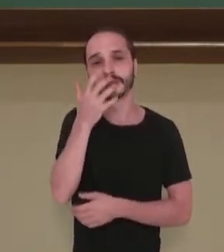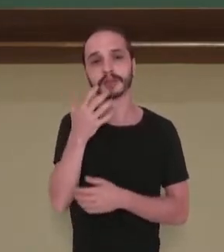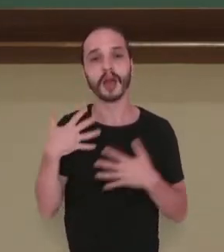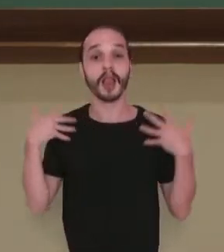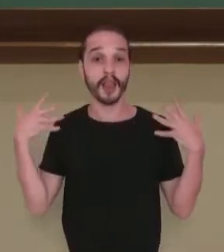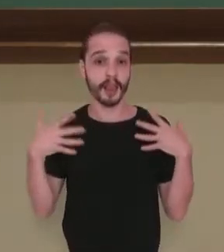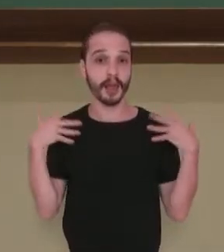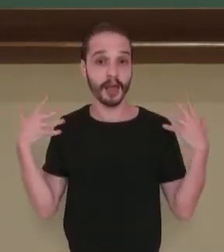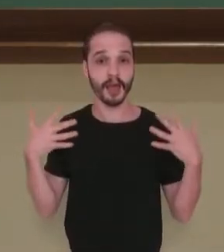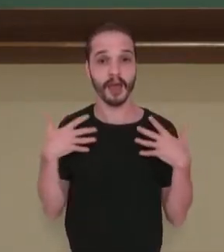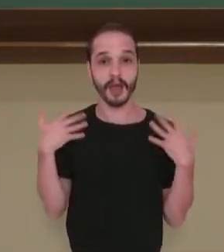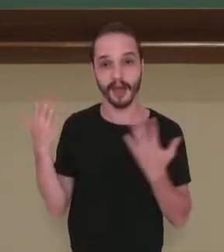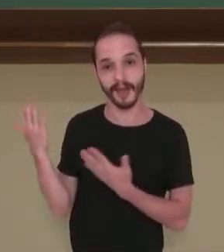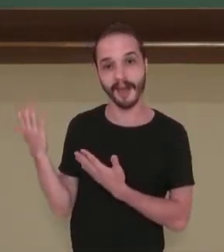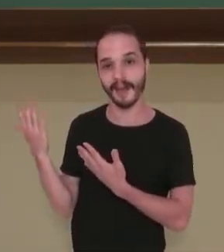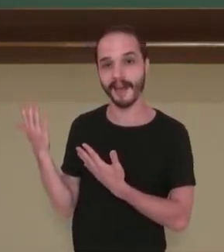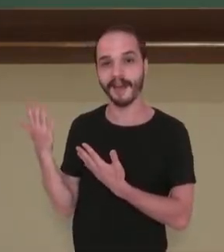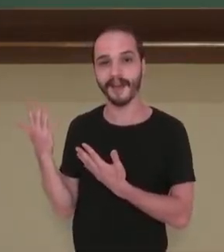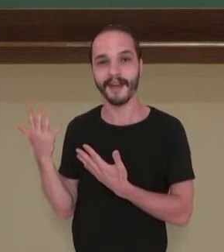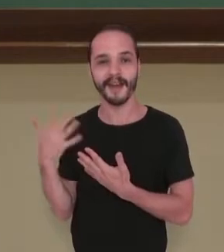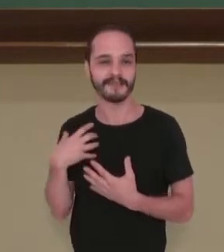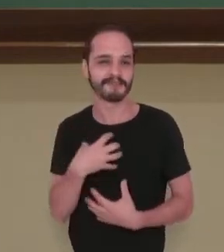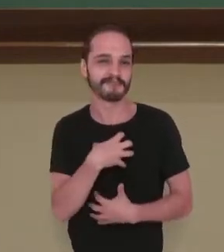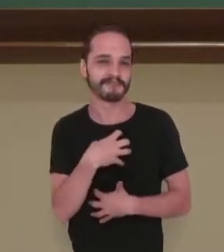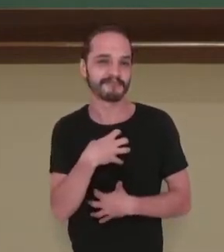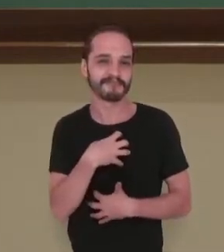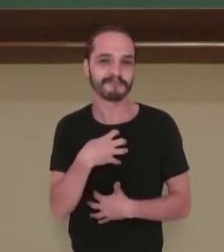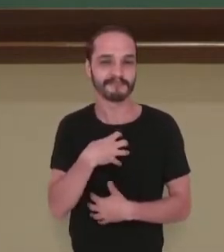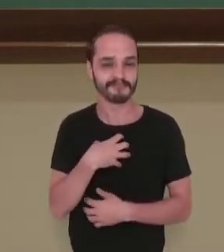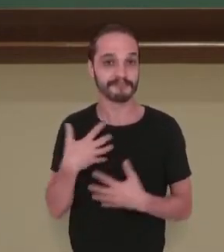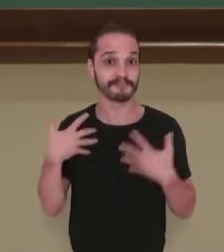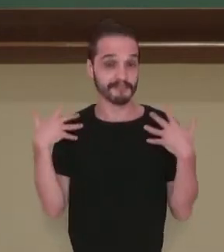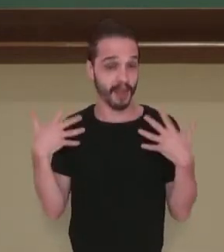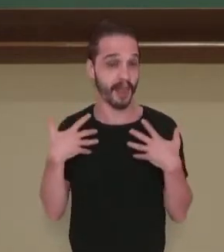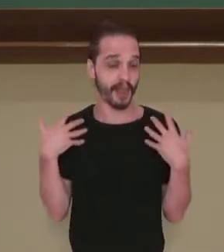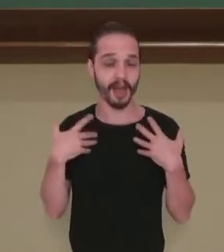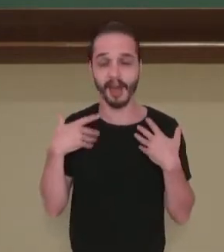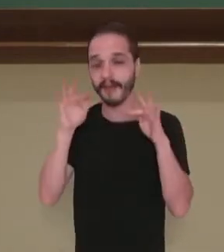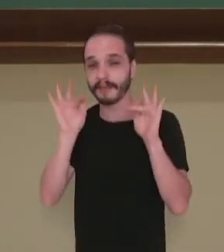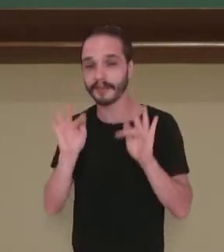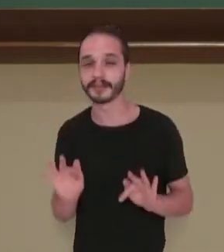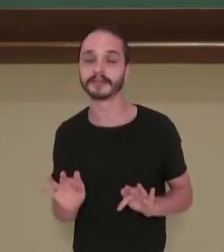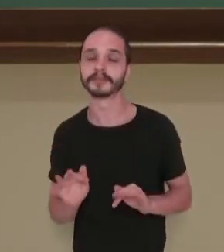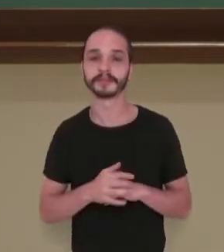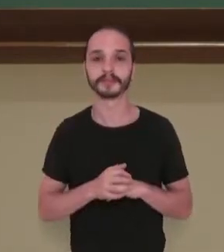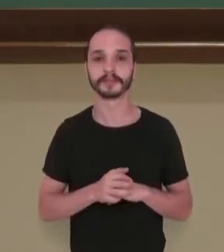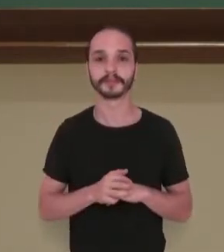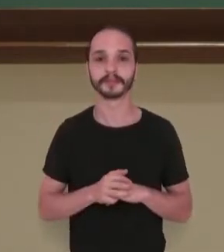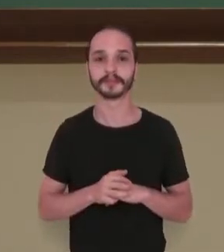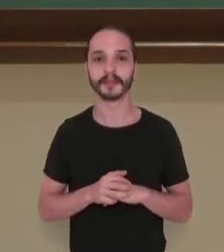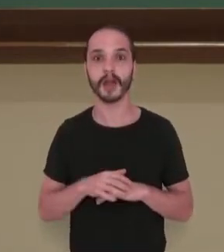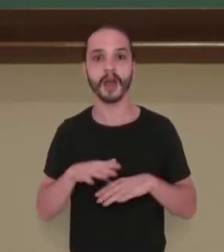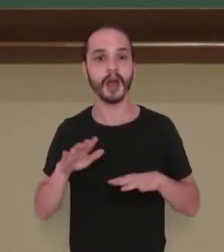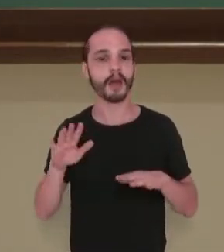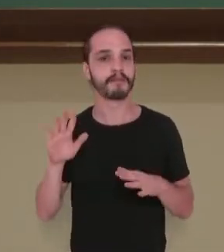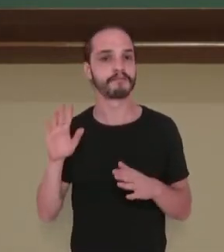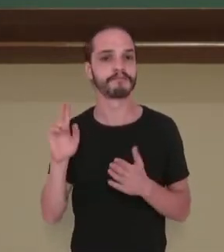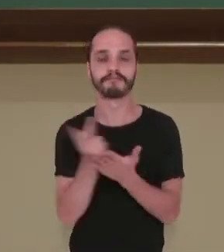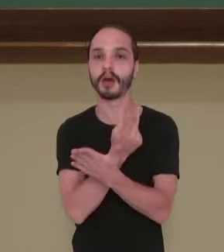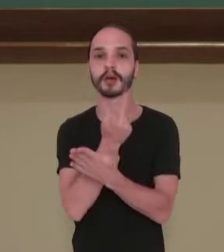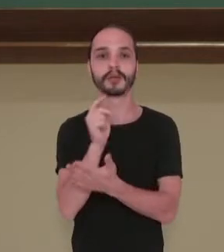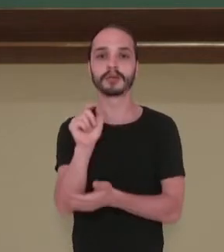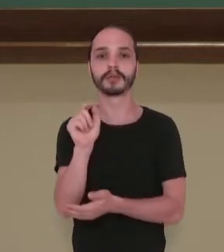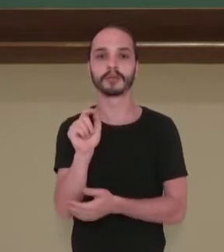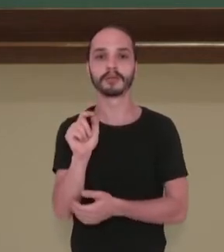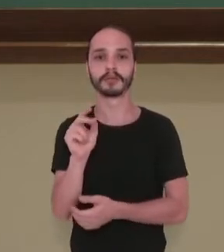lá naquela vibe, né? Tô feliz, né? Mas de repente é apresentado a